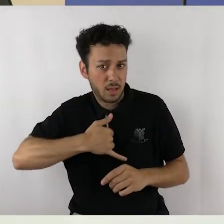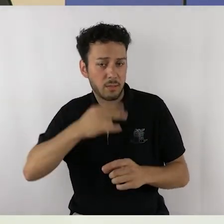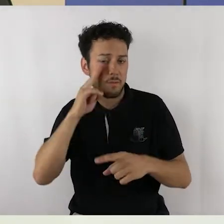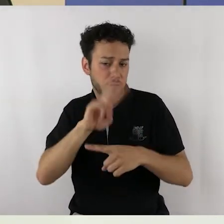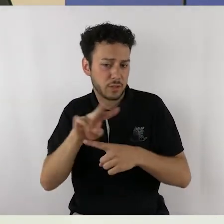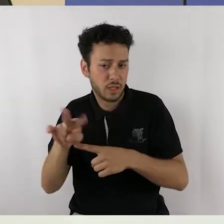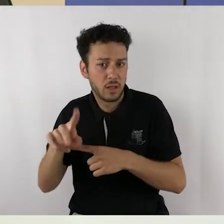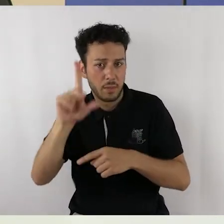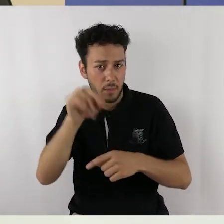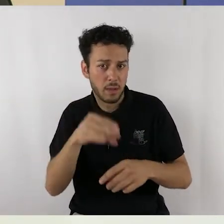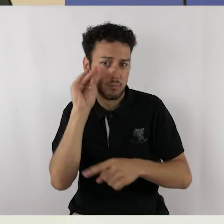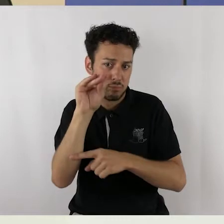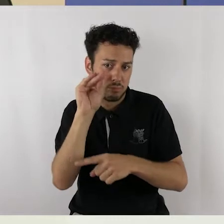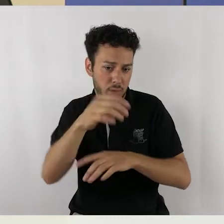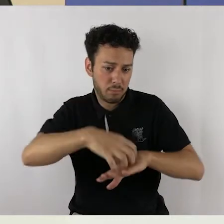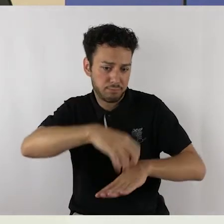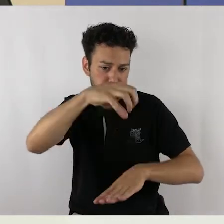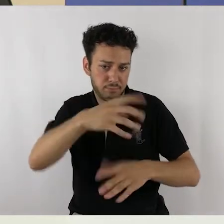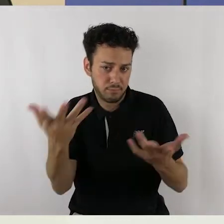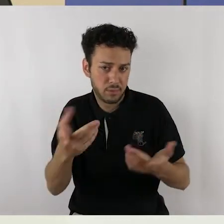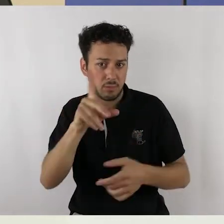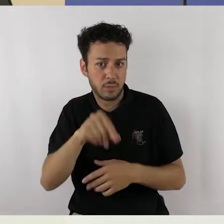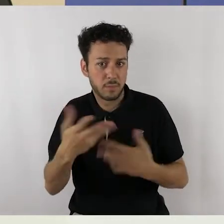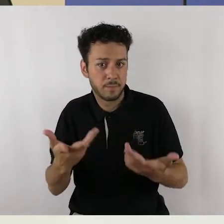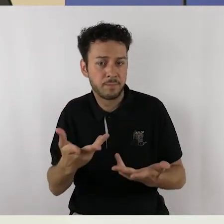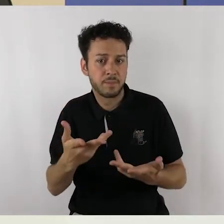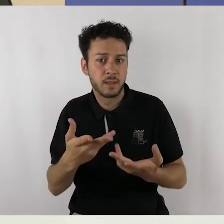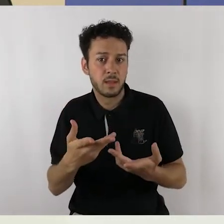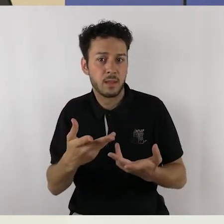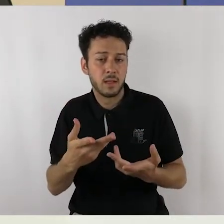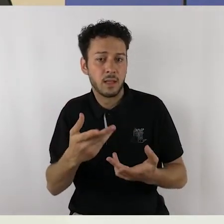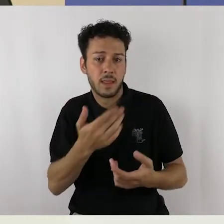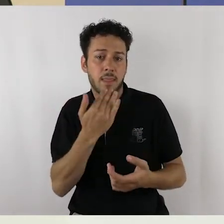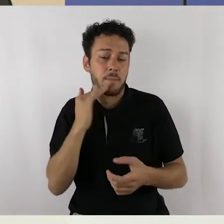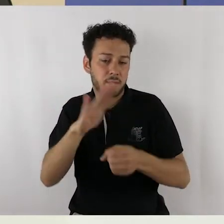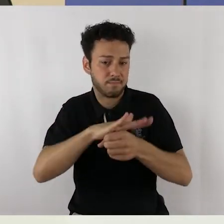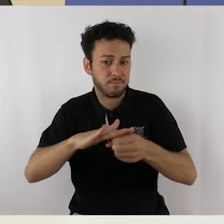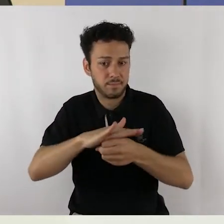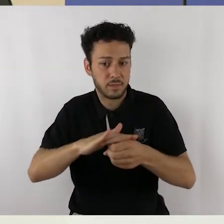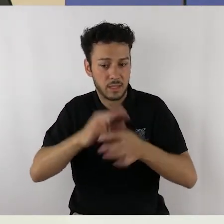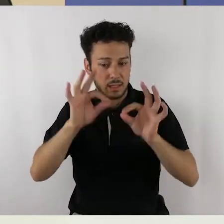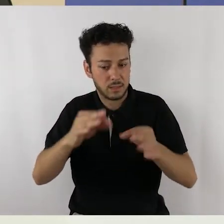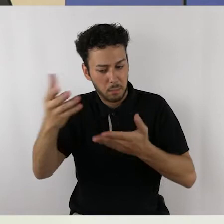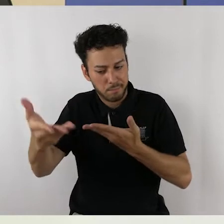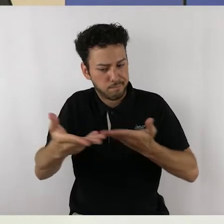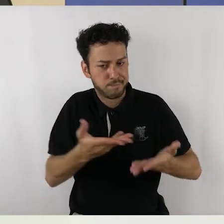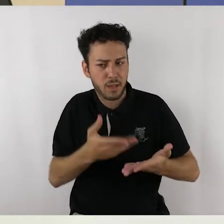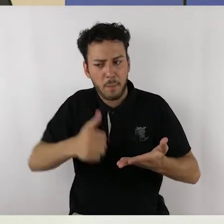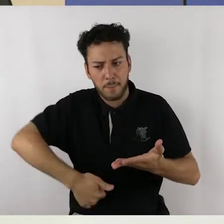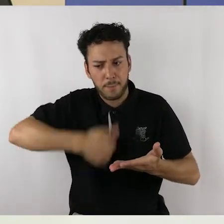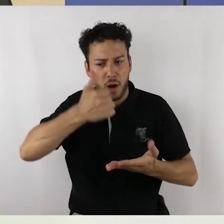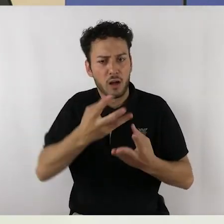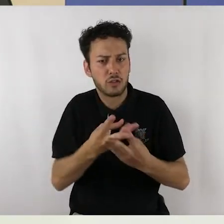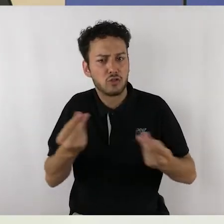que nos visitem nos pontos ativos por exemplo e consoante consoante o caso assim apresentaremos A